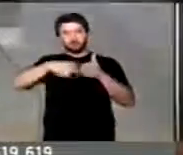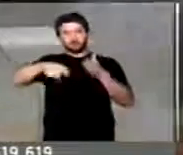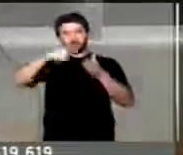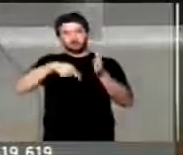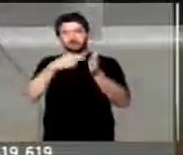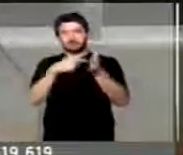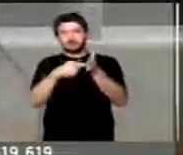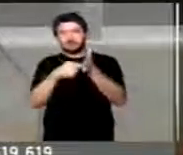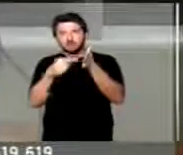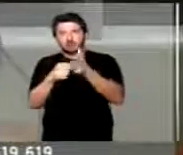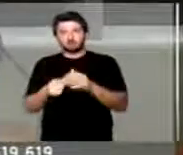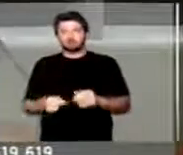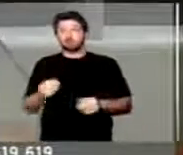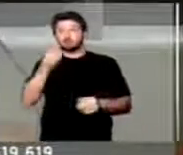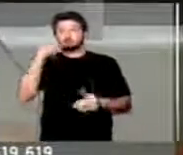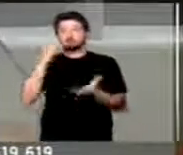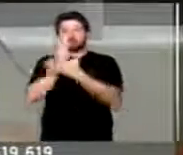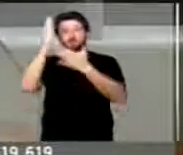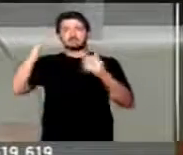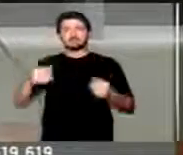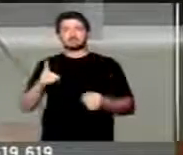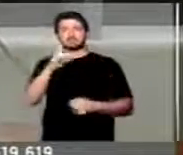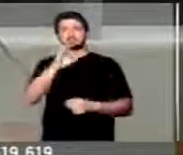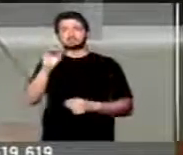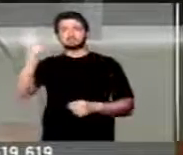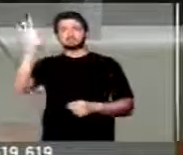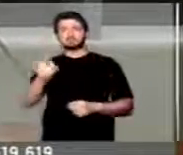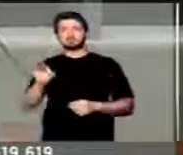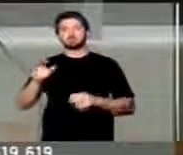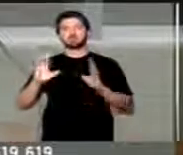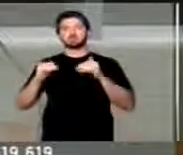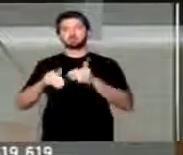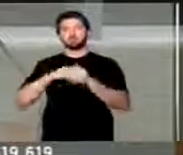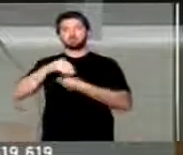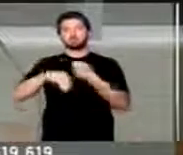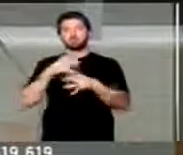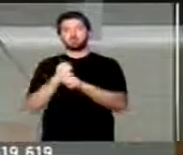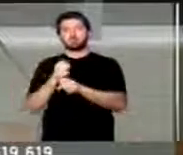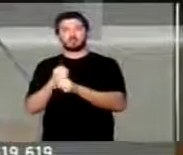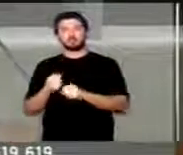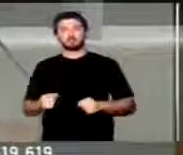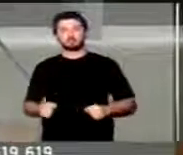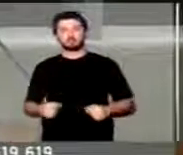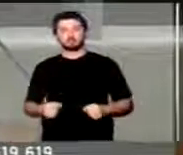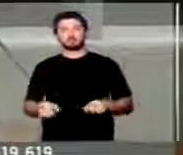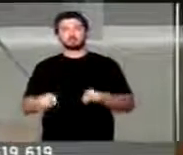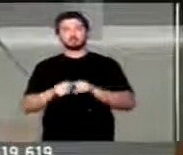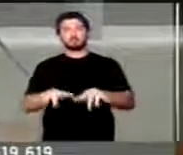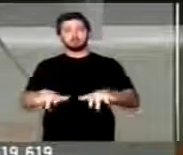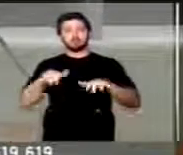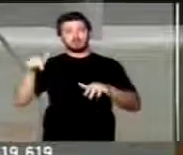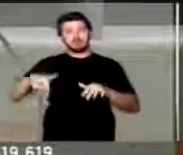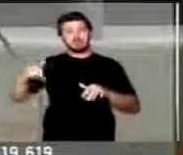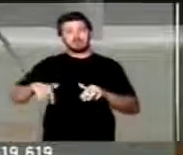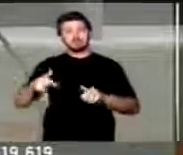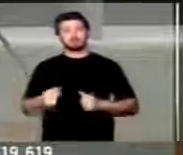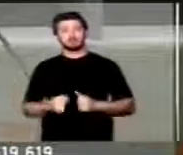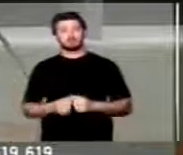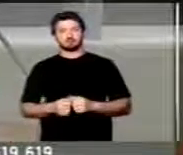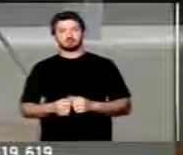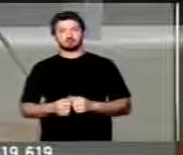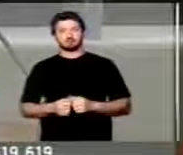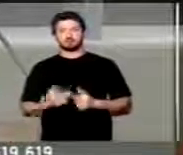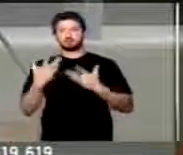esse mecanismo que tinha sido aprovado por unanimidade na Comissão Mista de Orçamento e no plenário dessa casa.